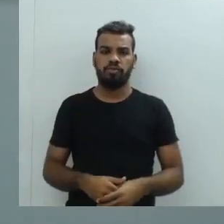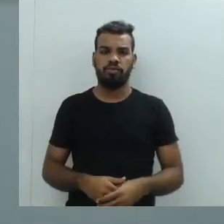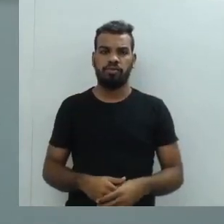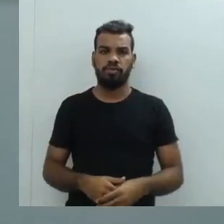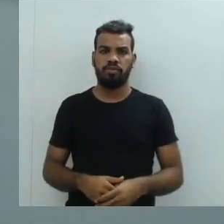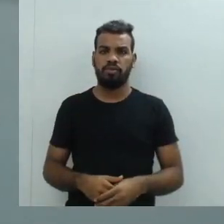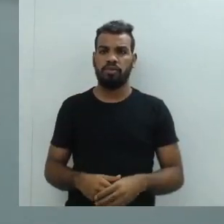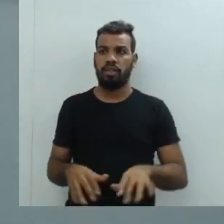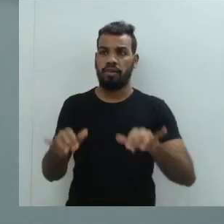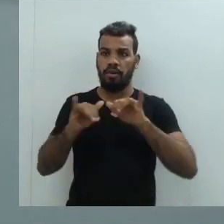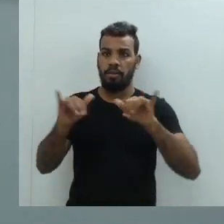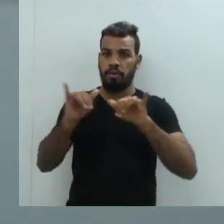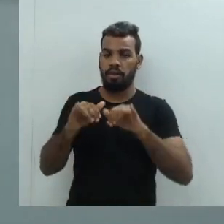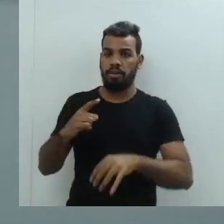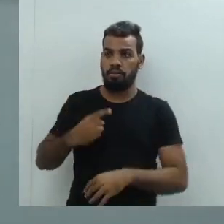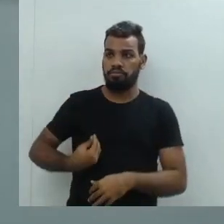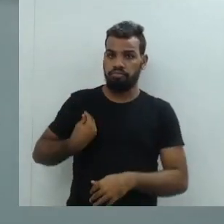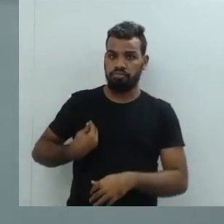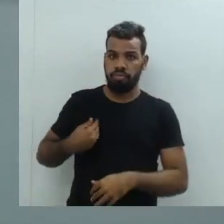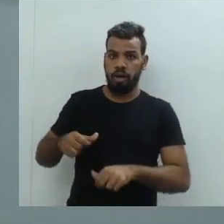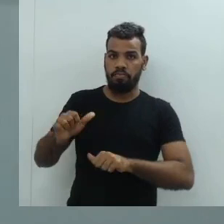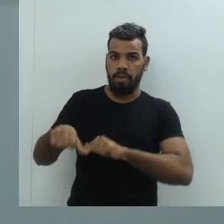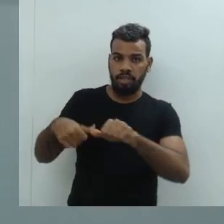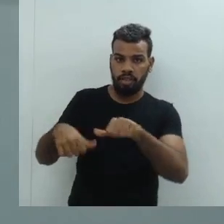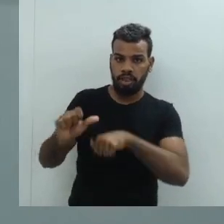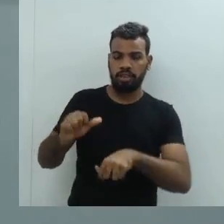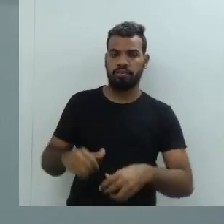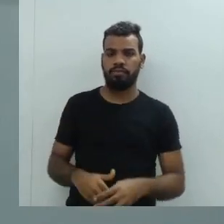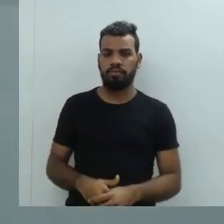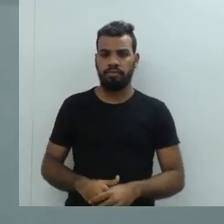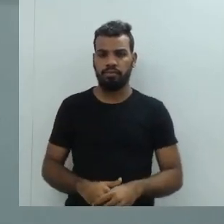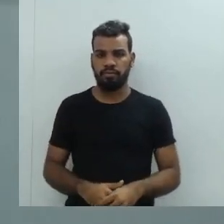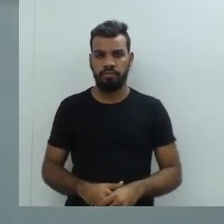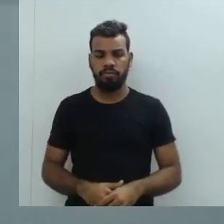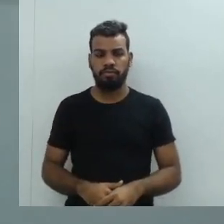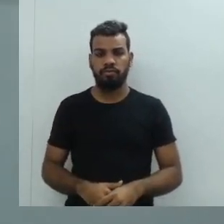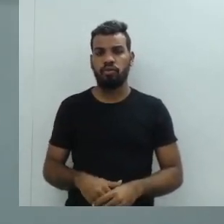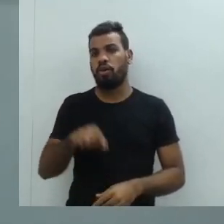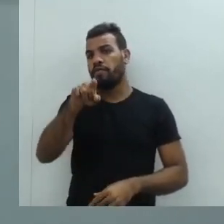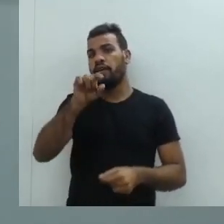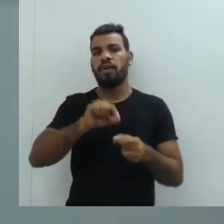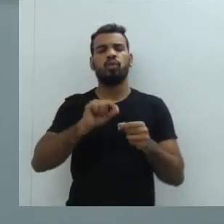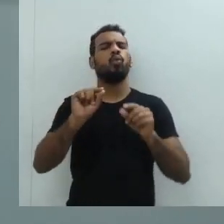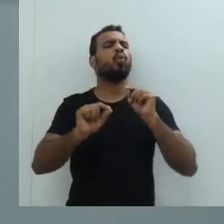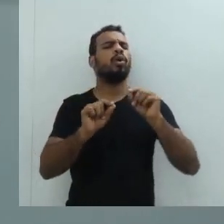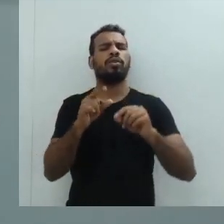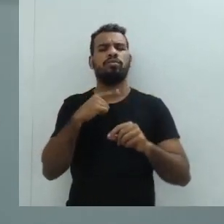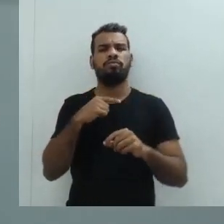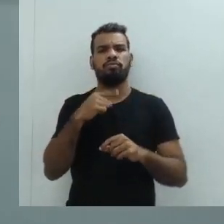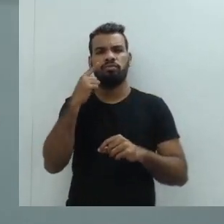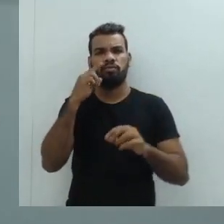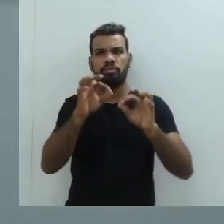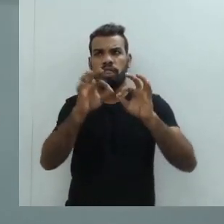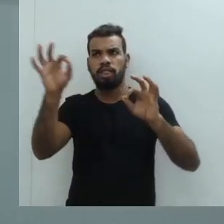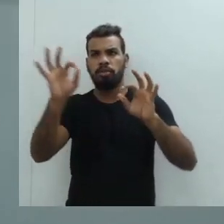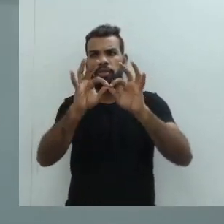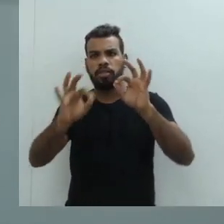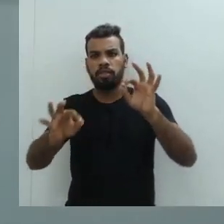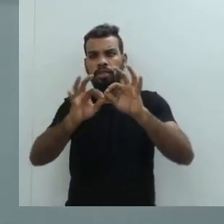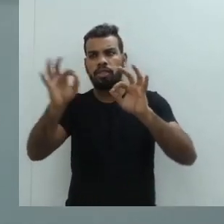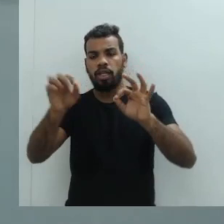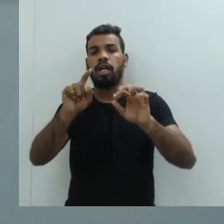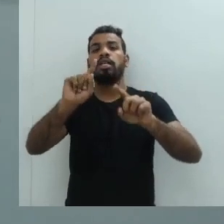essas informações que está aí e transforma assim. Aí você, o que é que você faz? Você vai ficar olhando para o gráfico, né? E